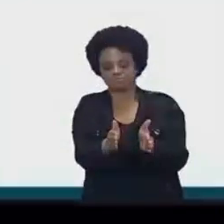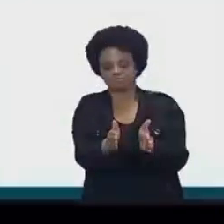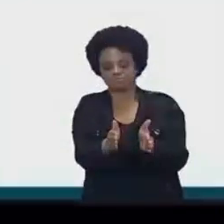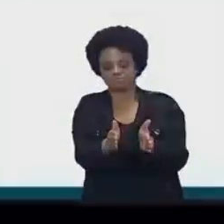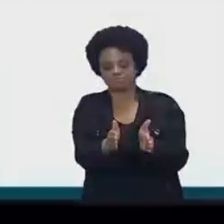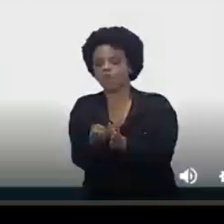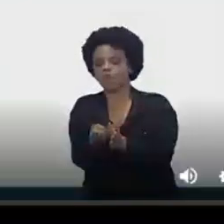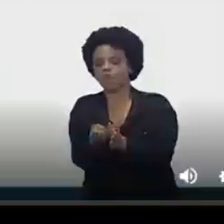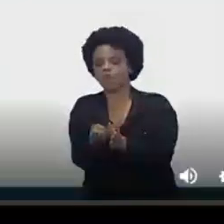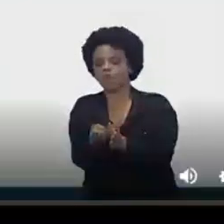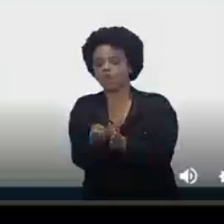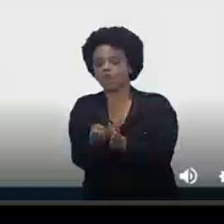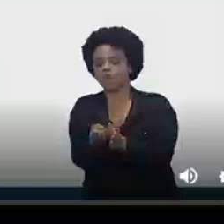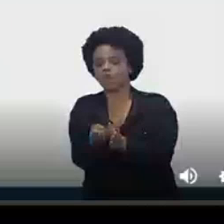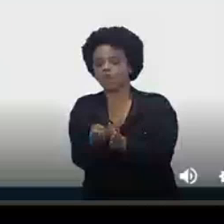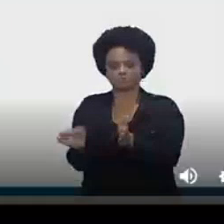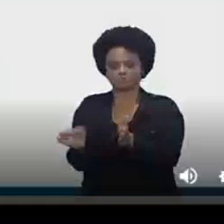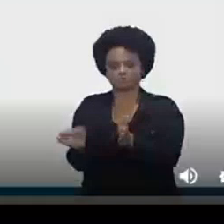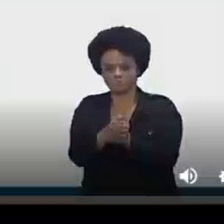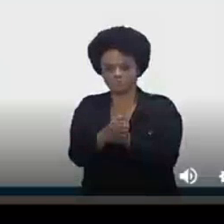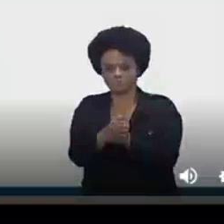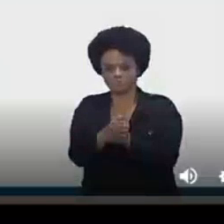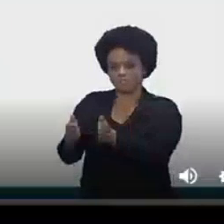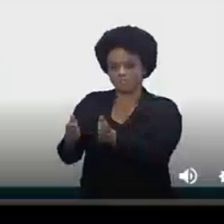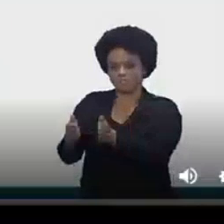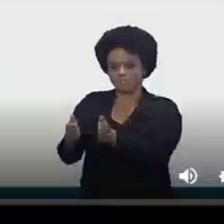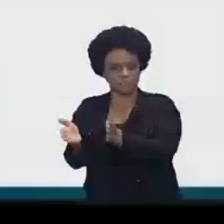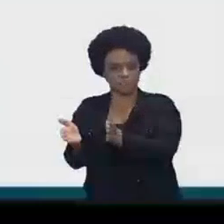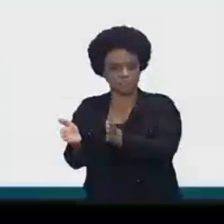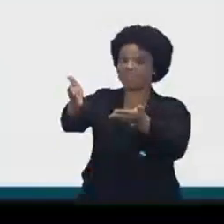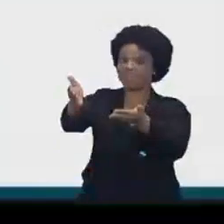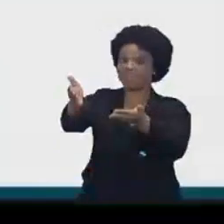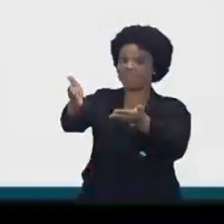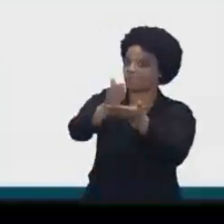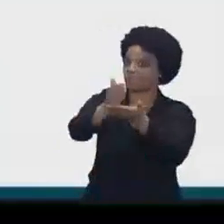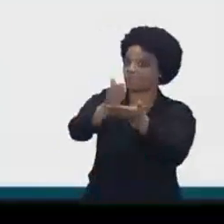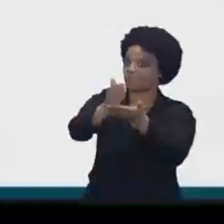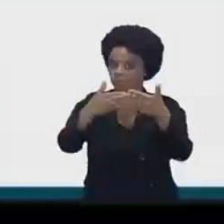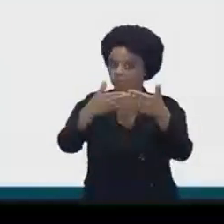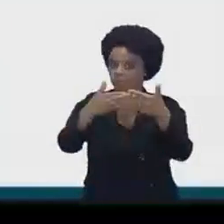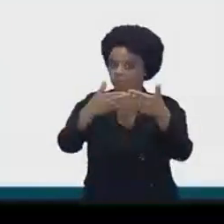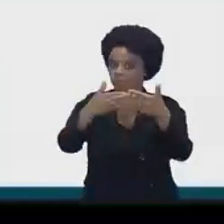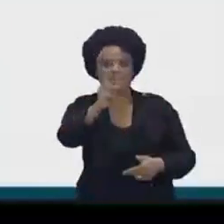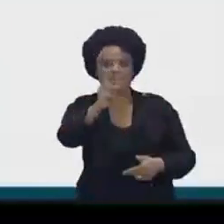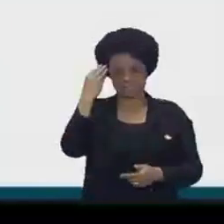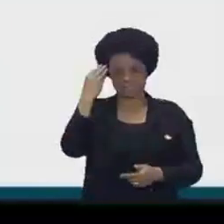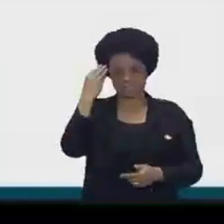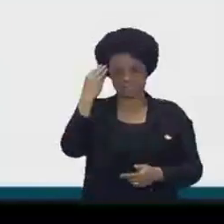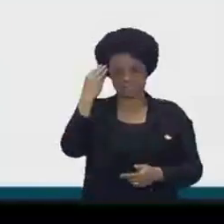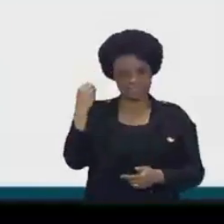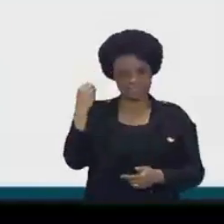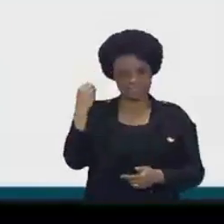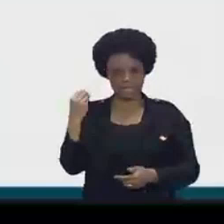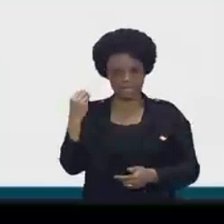alguns detalhes que nós não podemos deixar passar aqui dentro do nosso